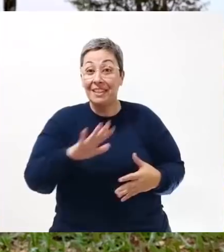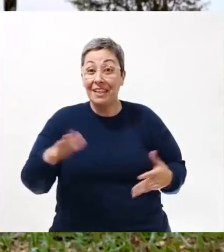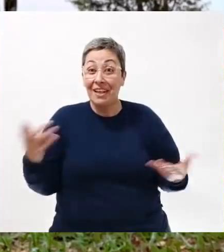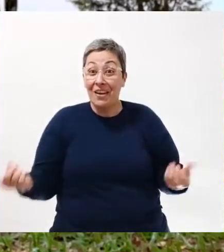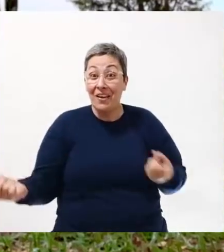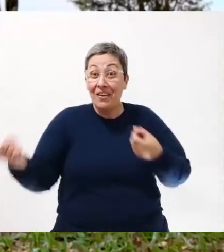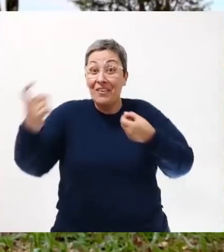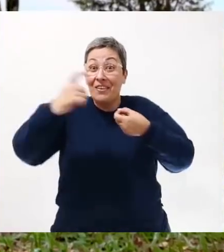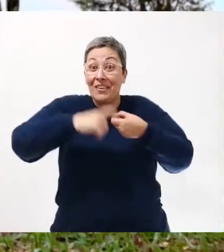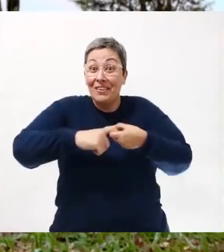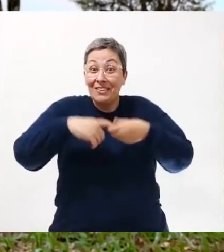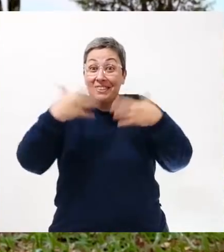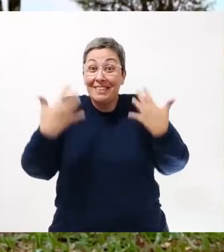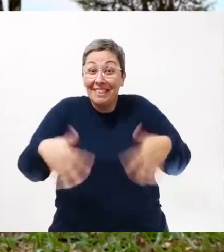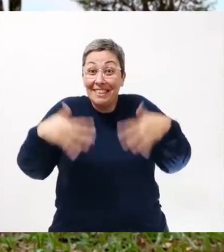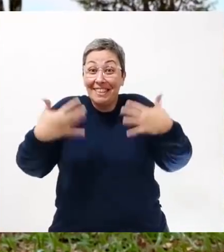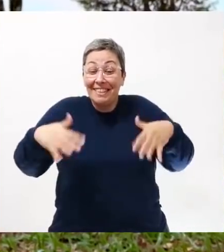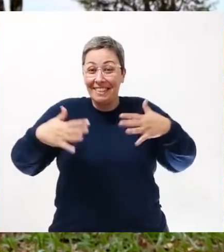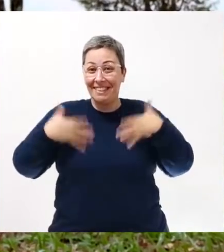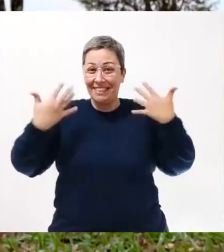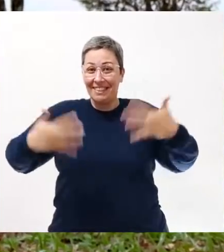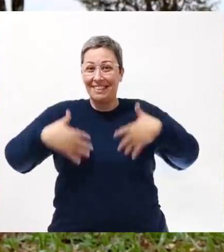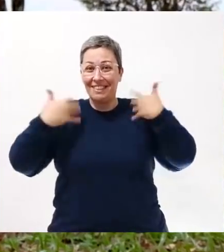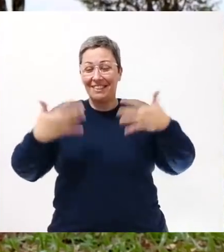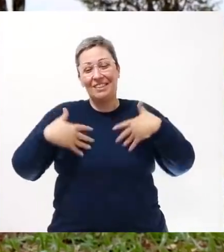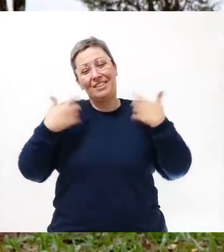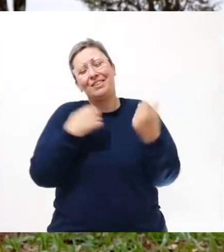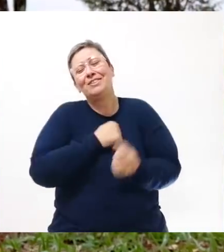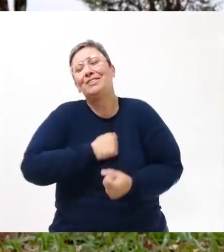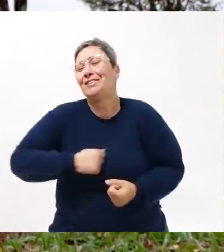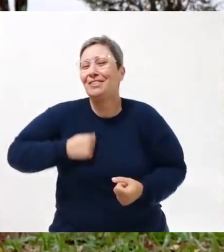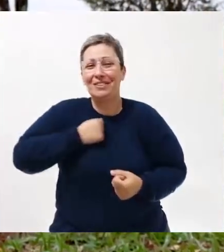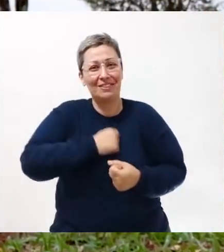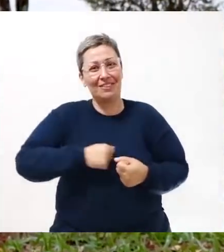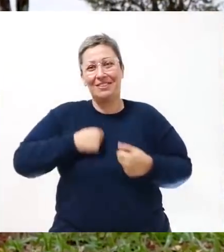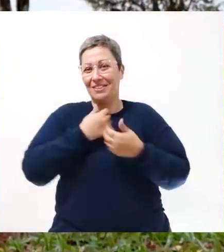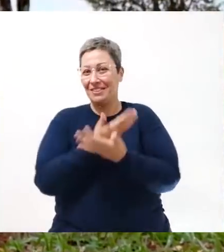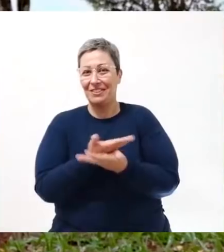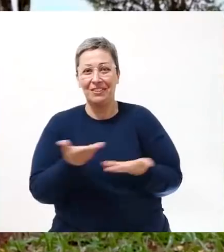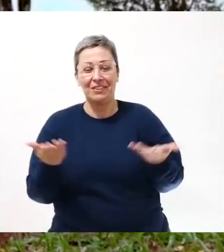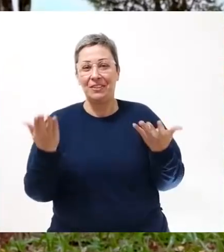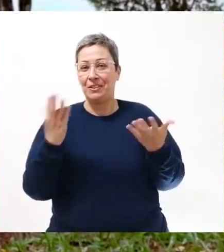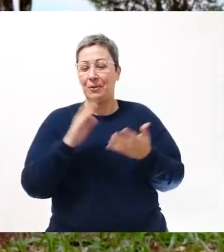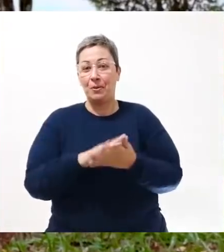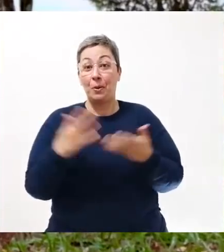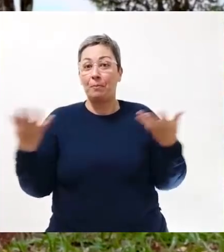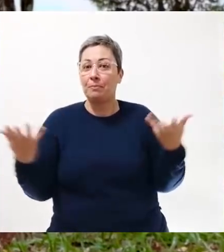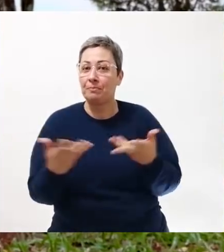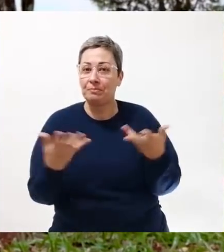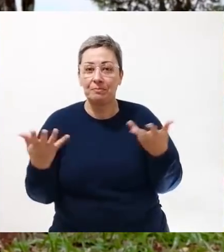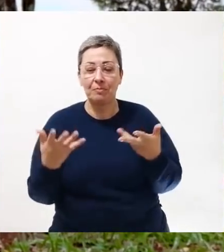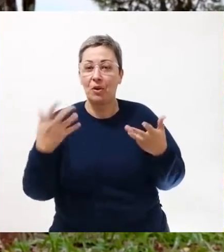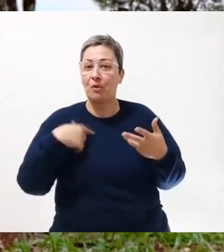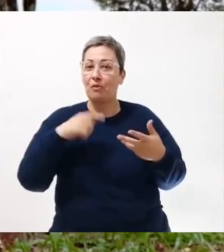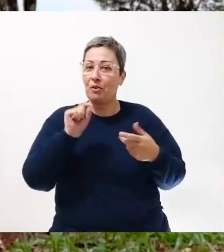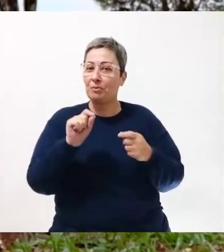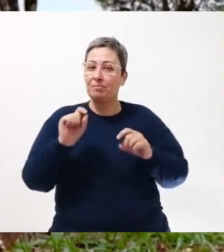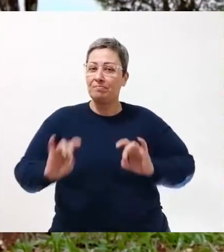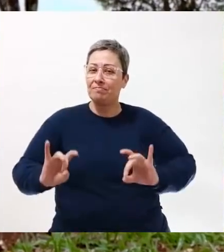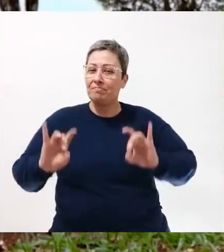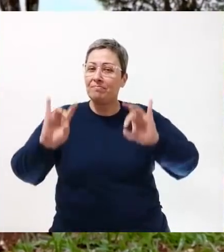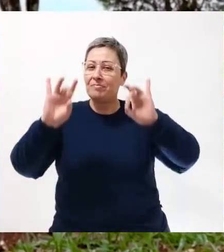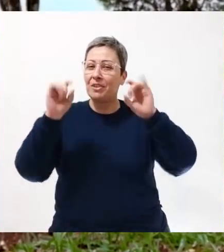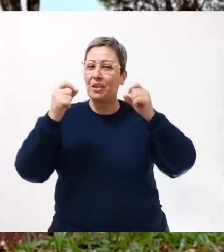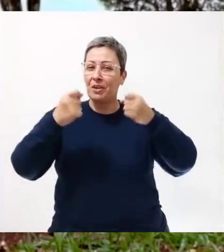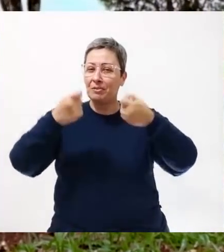Bom dia, crianças! Eu estou de volta! Que alegria! Que saudade de vocês! E